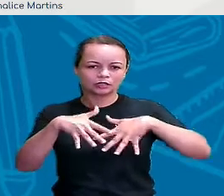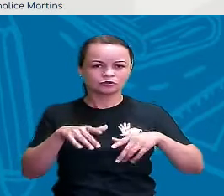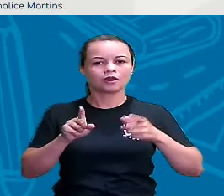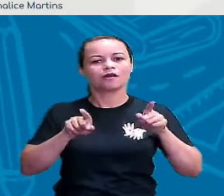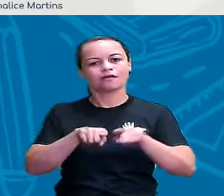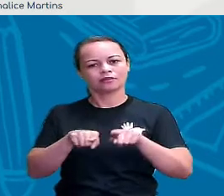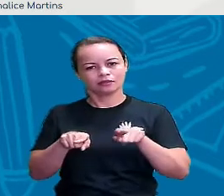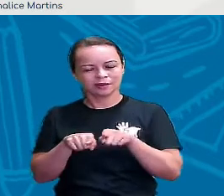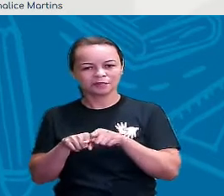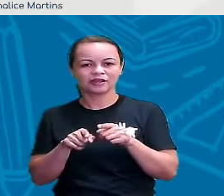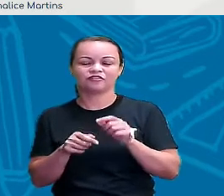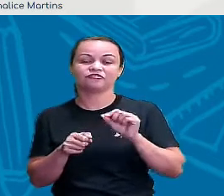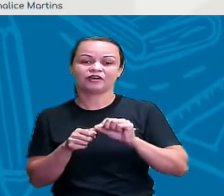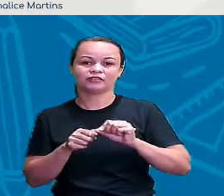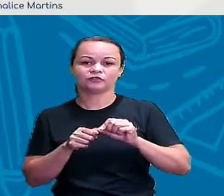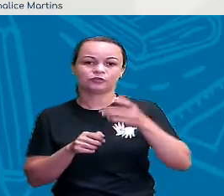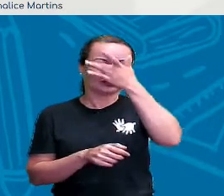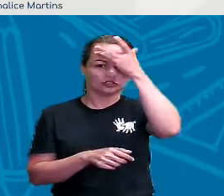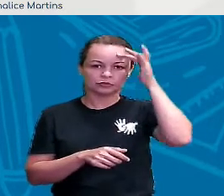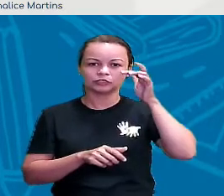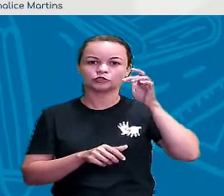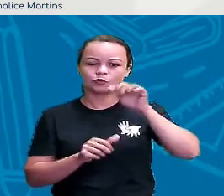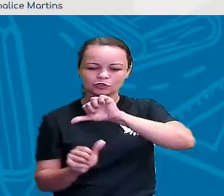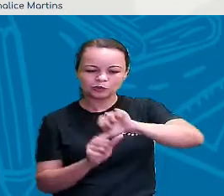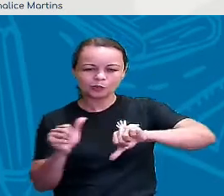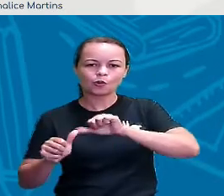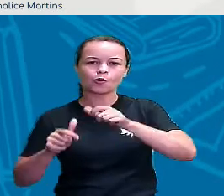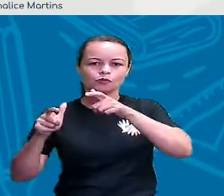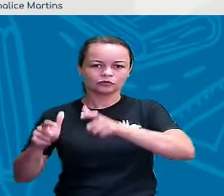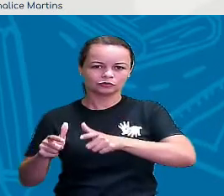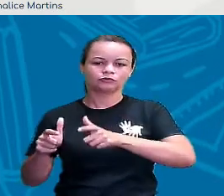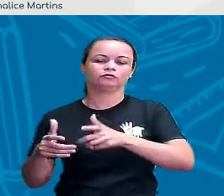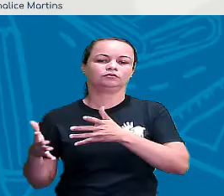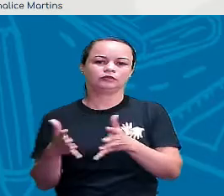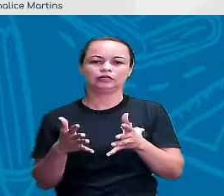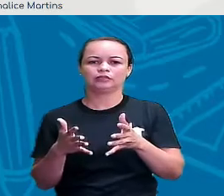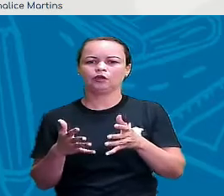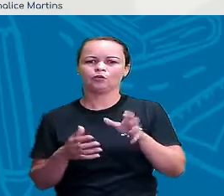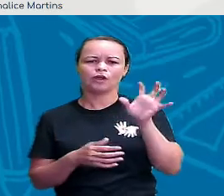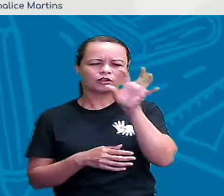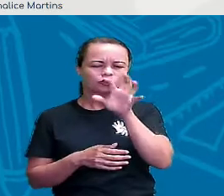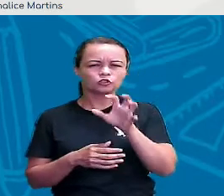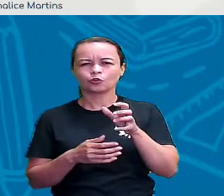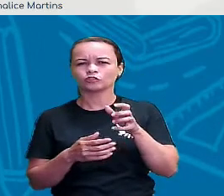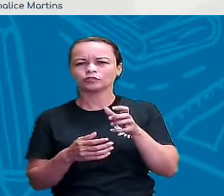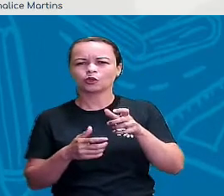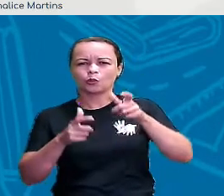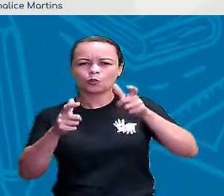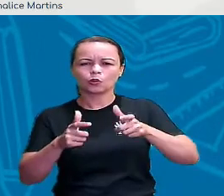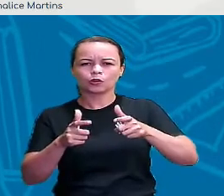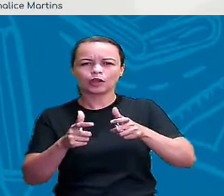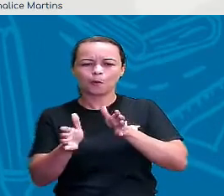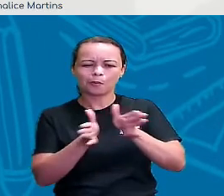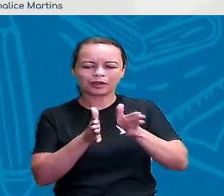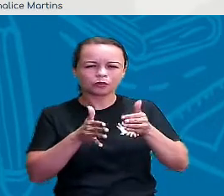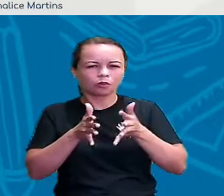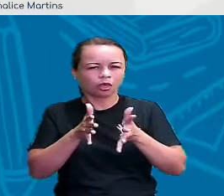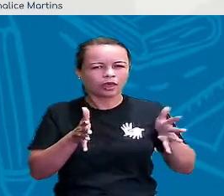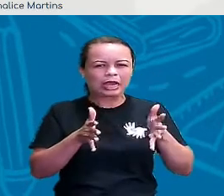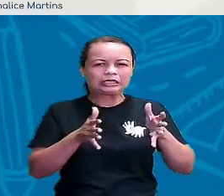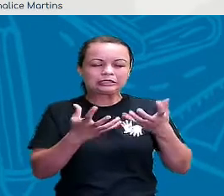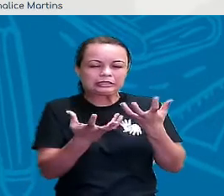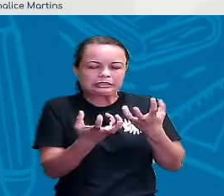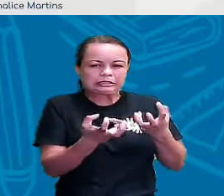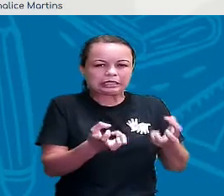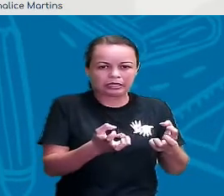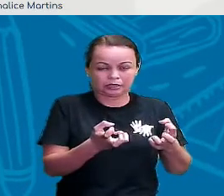que faz com que as pessoas mudem de lugar. Então, regiões que têm um longo período de seca faz com que as pessoas saiam